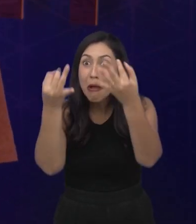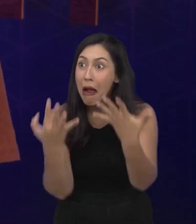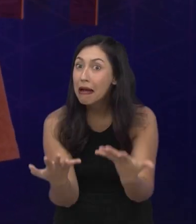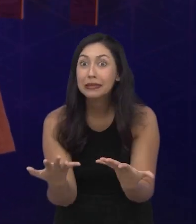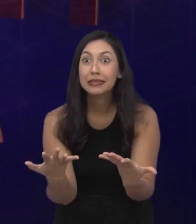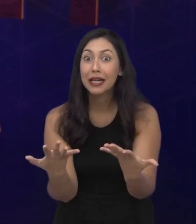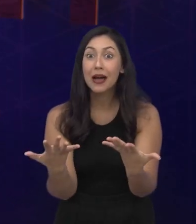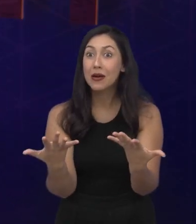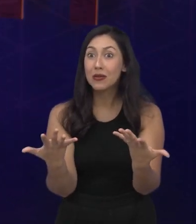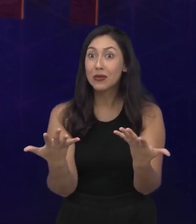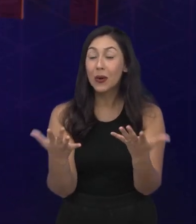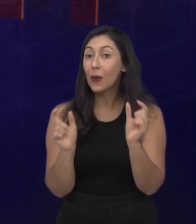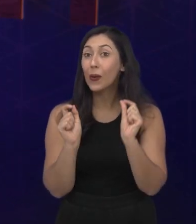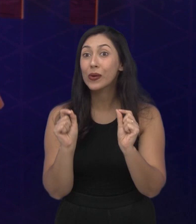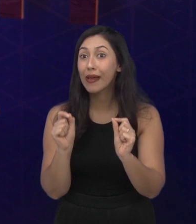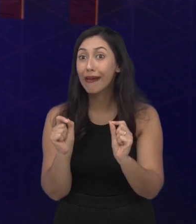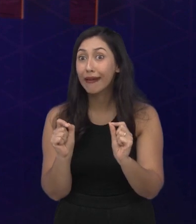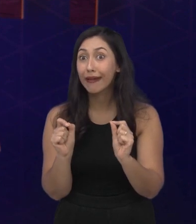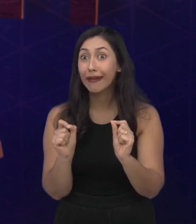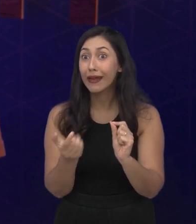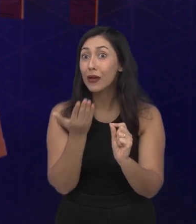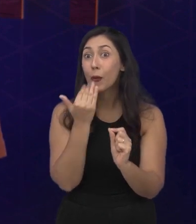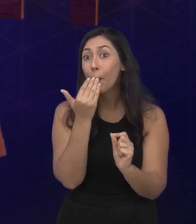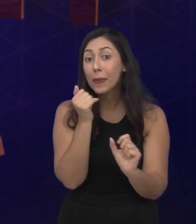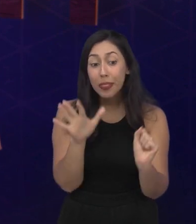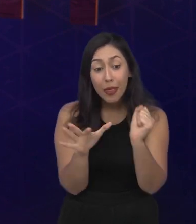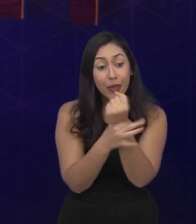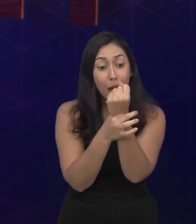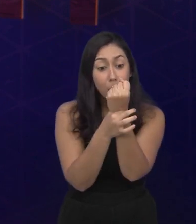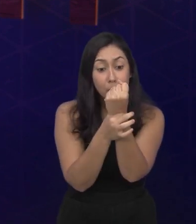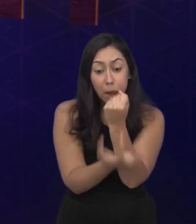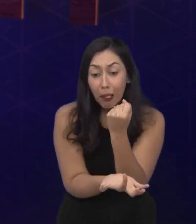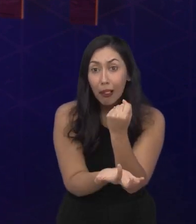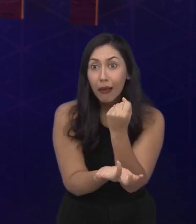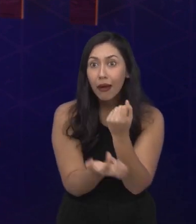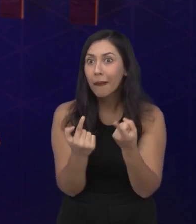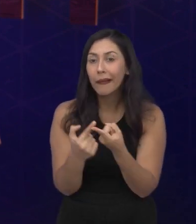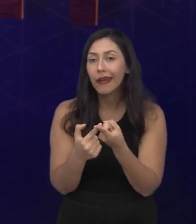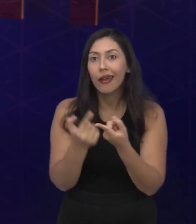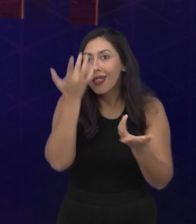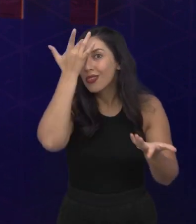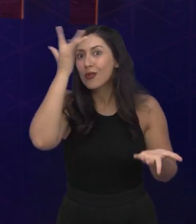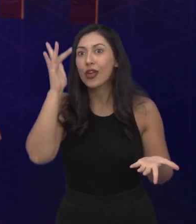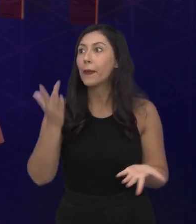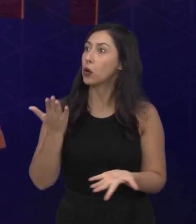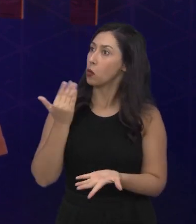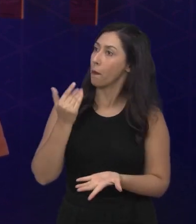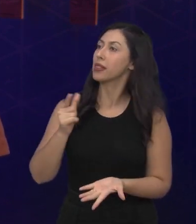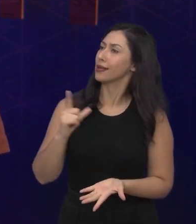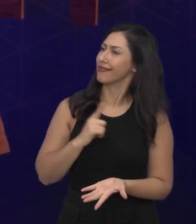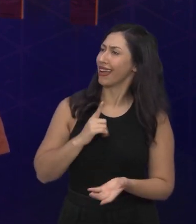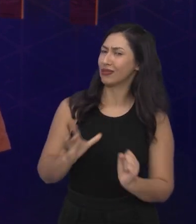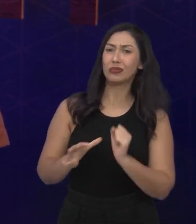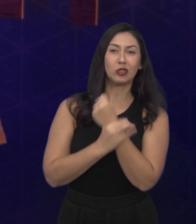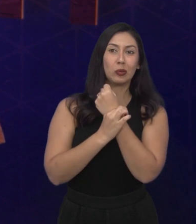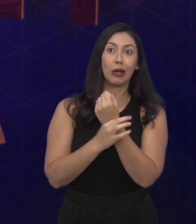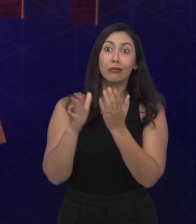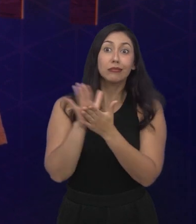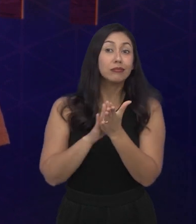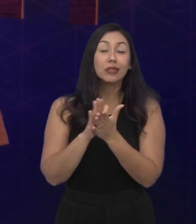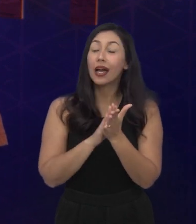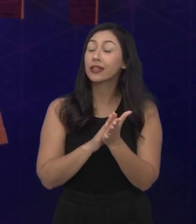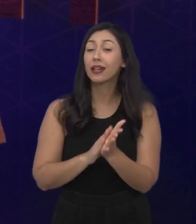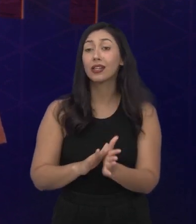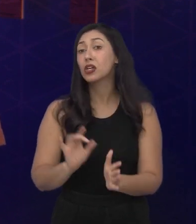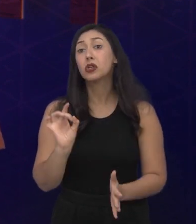descrição de insegurança alimentar, entendeu? Porque ele não sabe se ele vai ter algo para comer. E